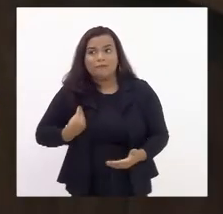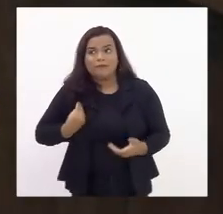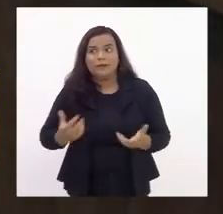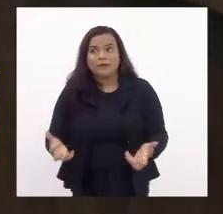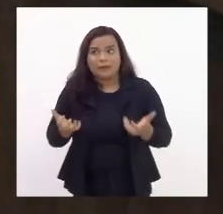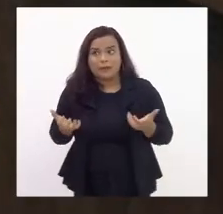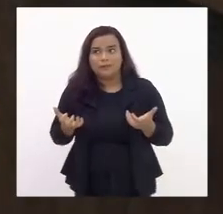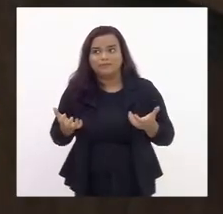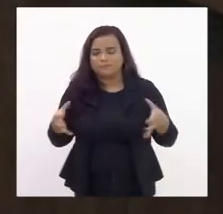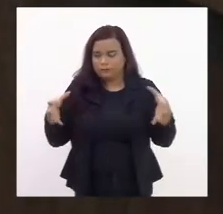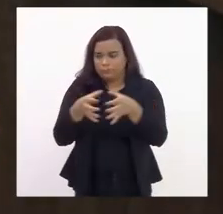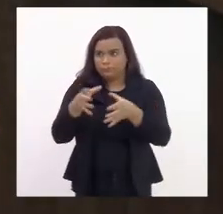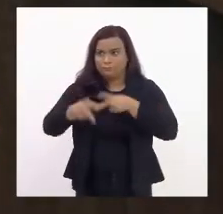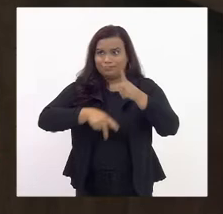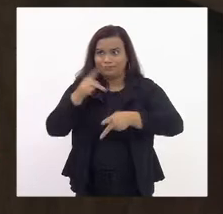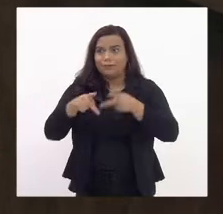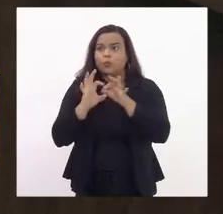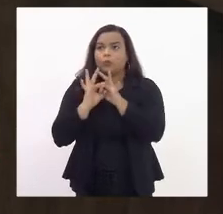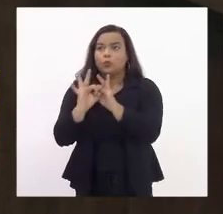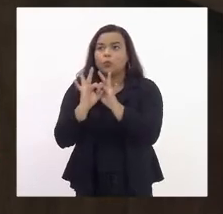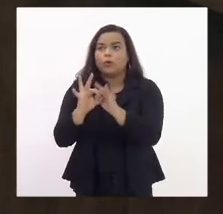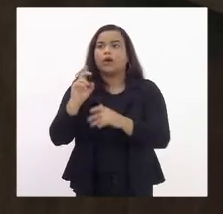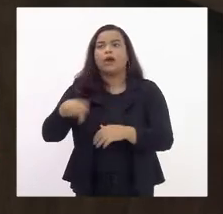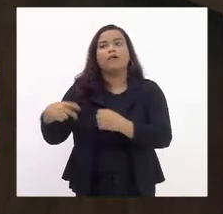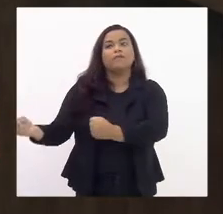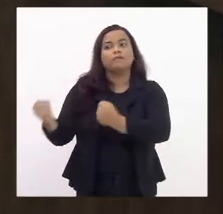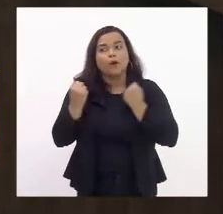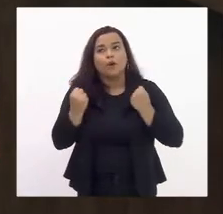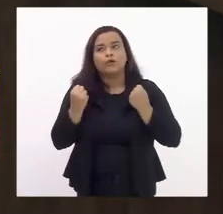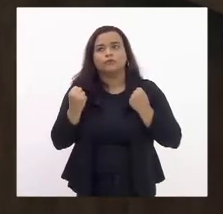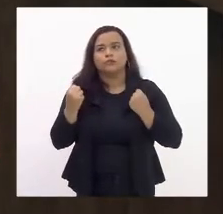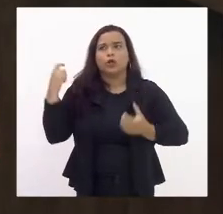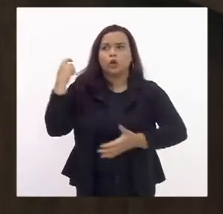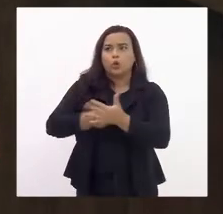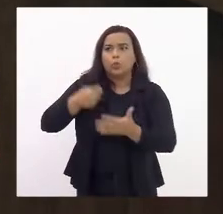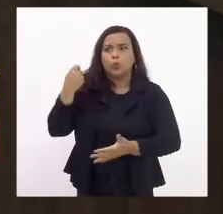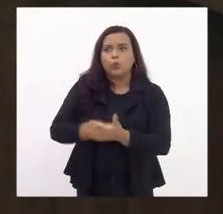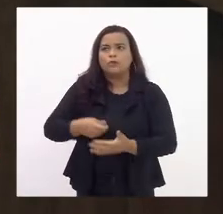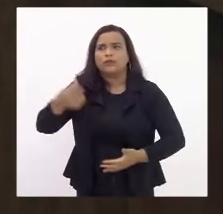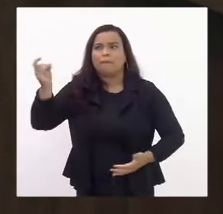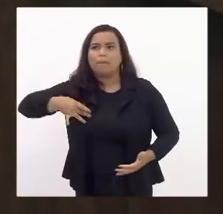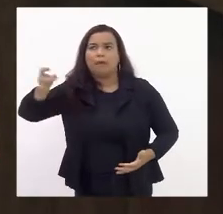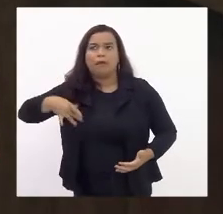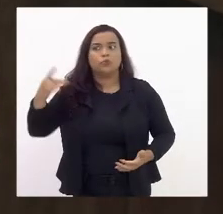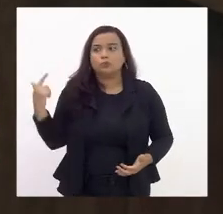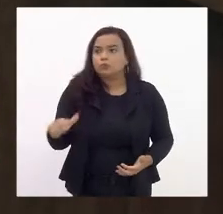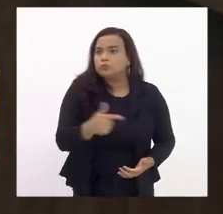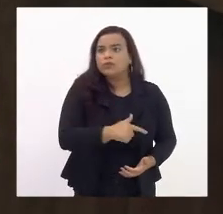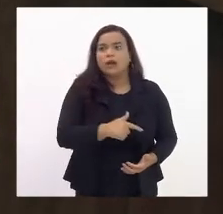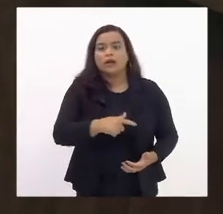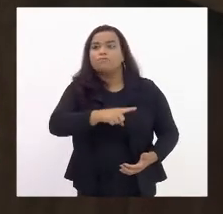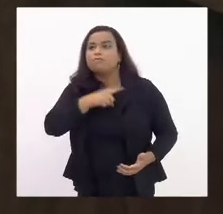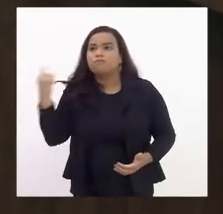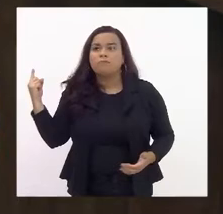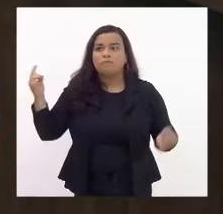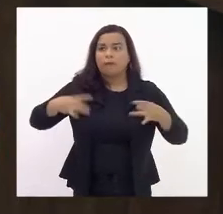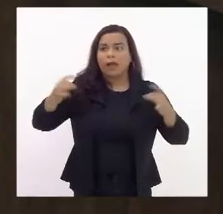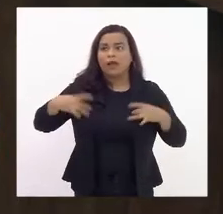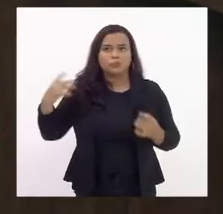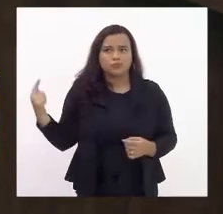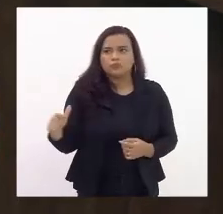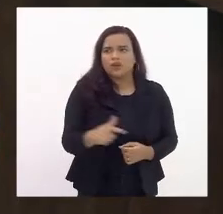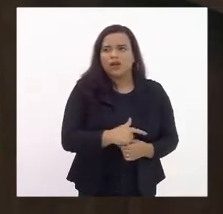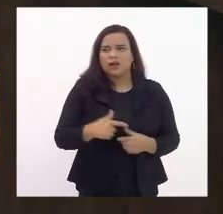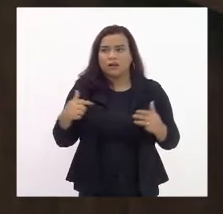povo unido é um povo forte. Não teme a luta, não teme a morte. Avante, companheiro, que